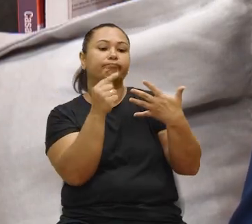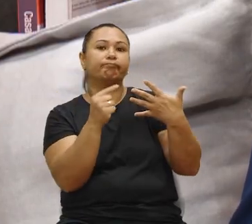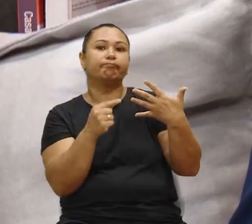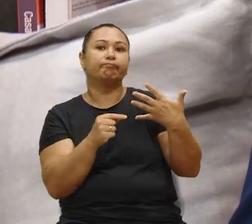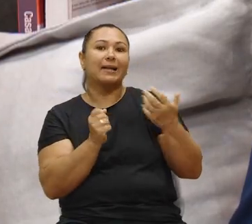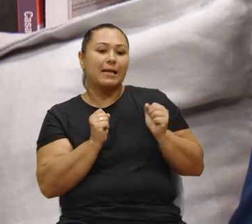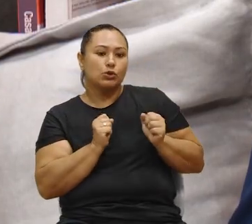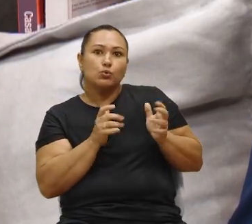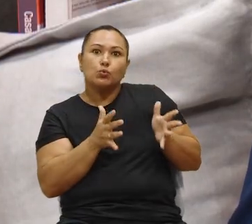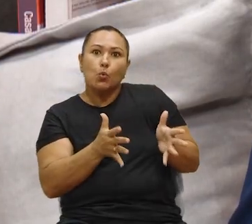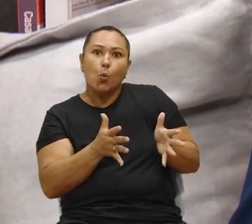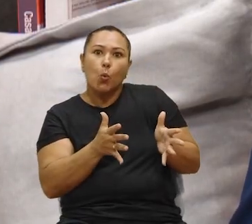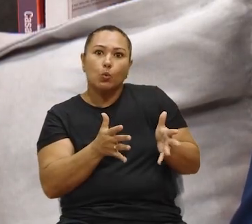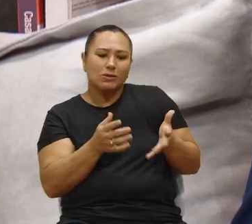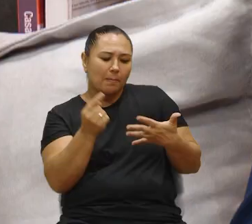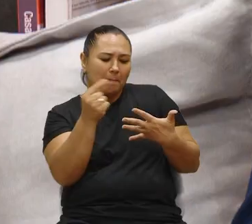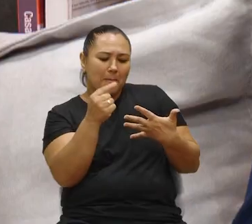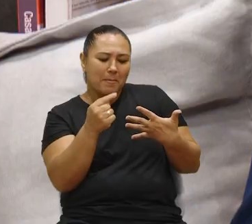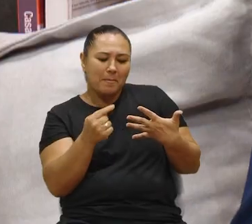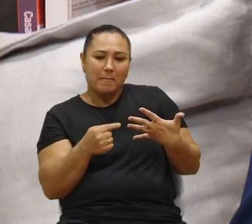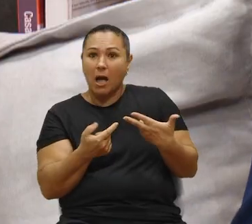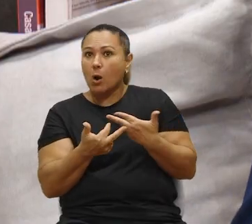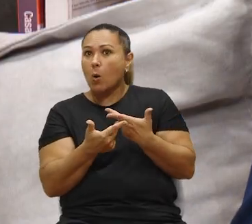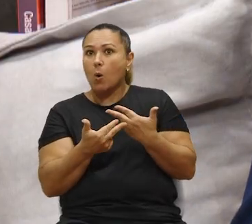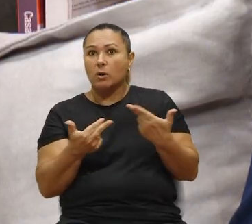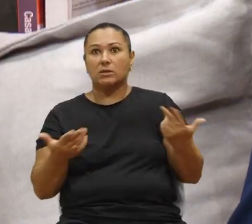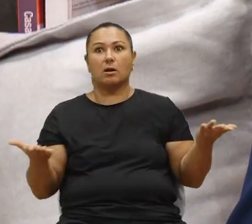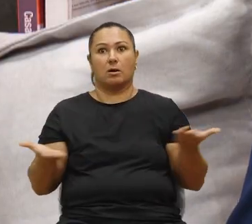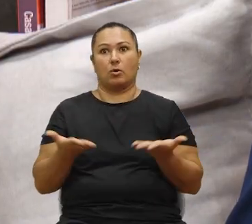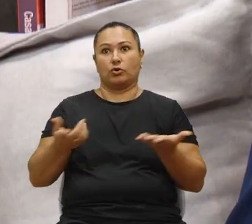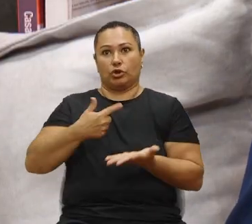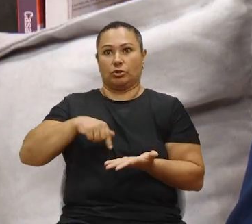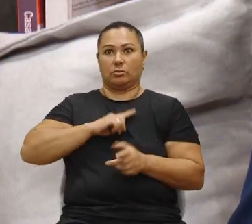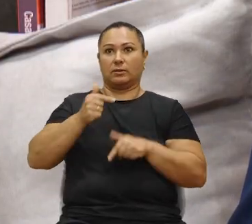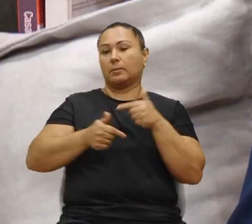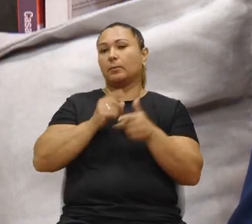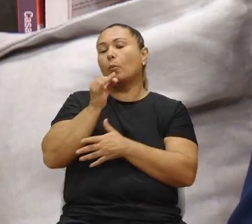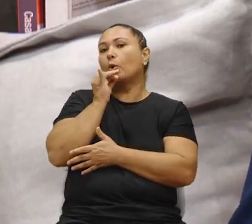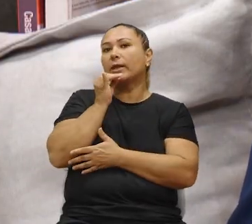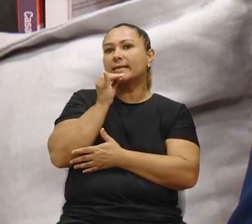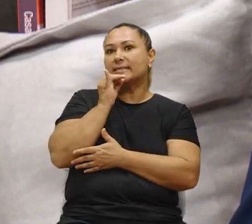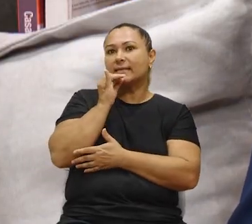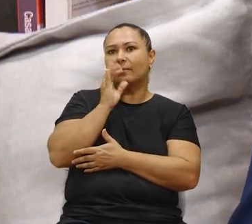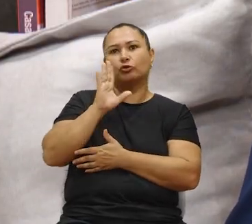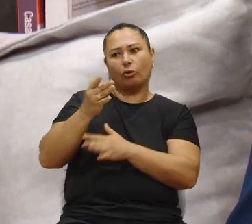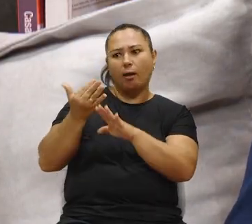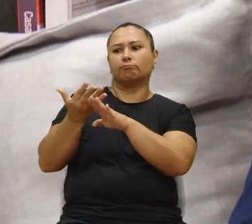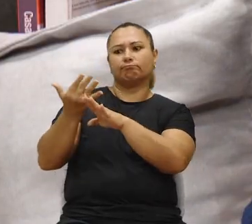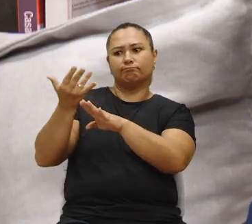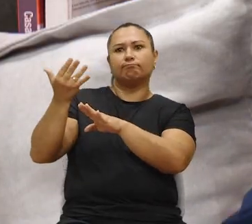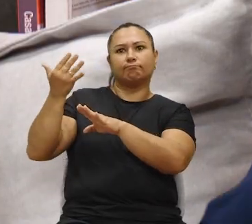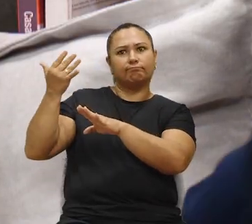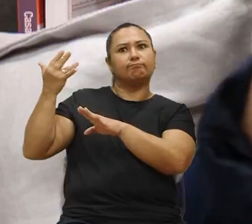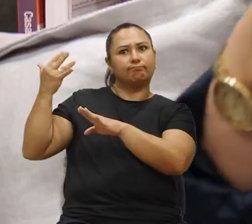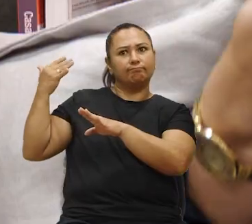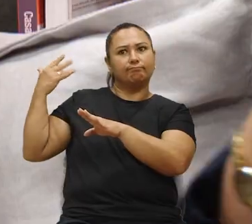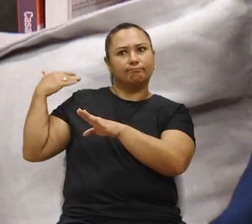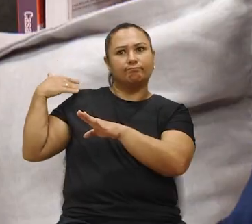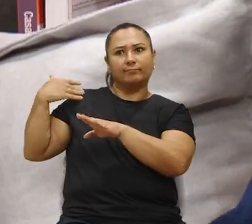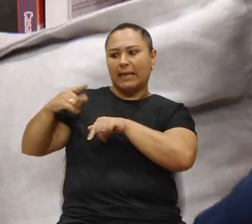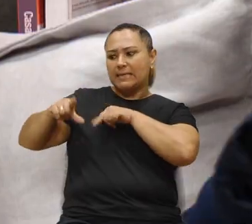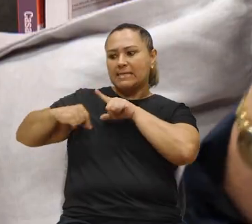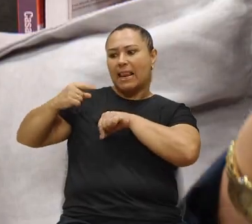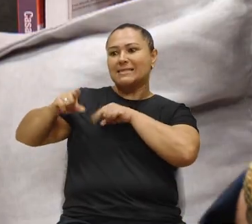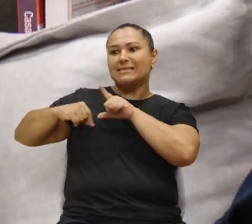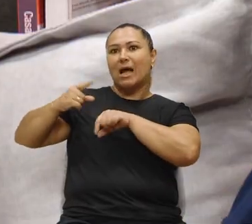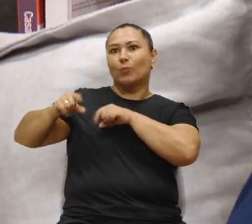são ações, são um conjunto de fatores, né? Hoje nós trabalhamos, por exemplo, isso